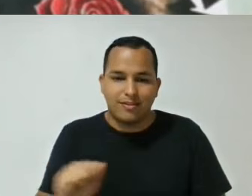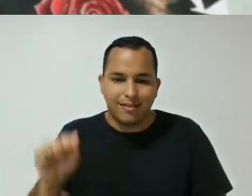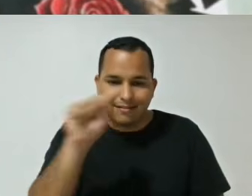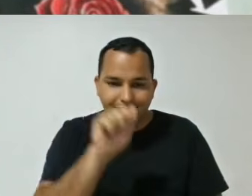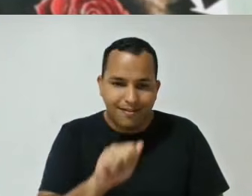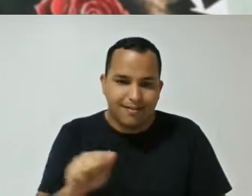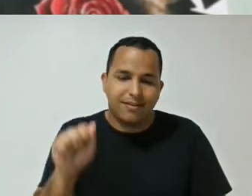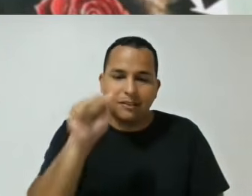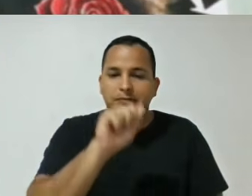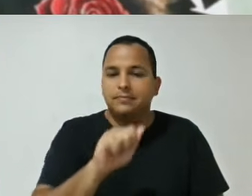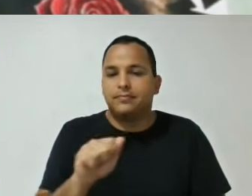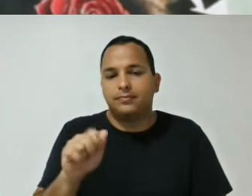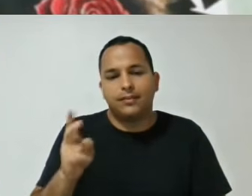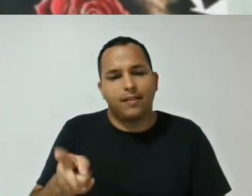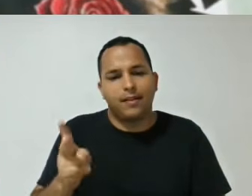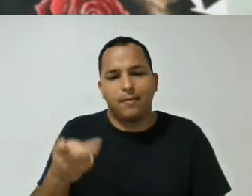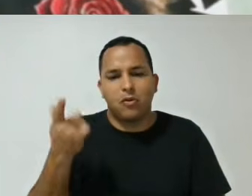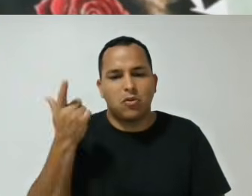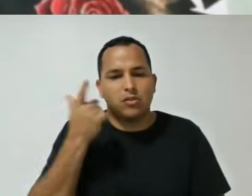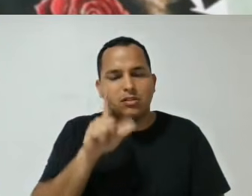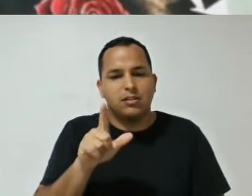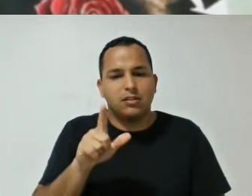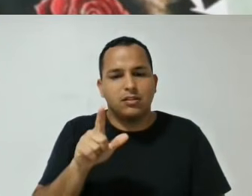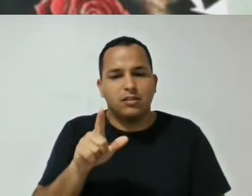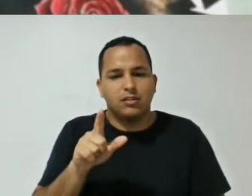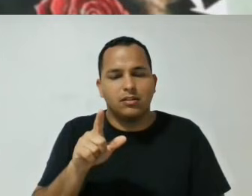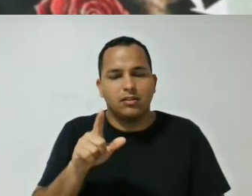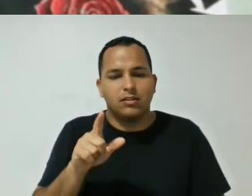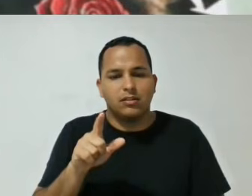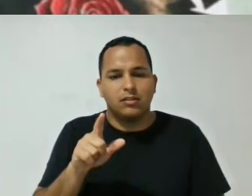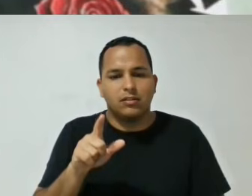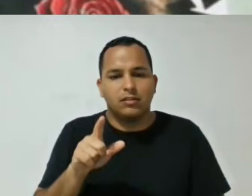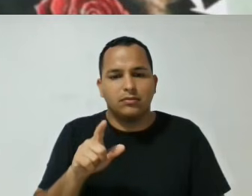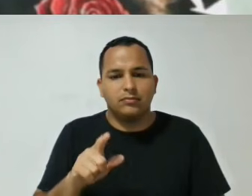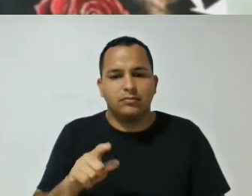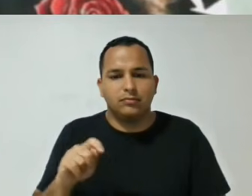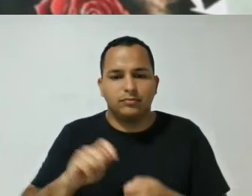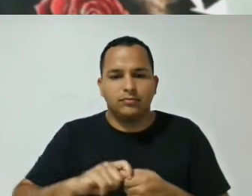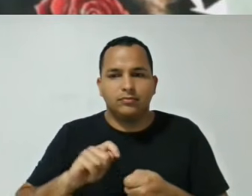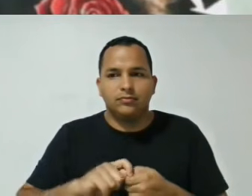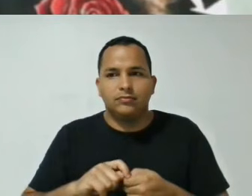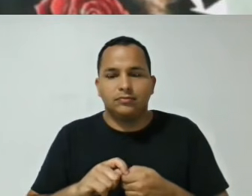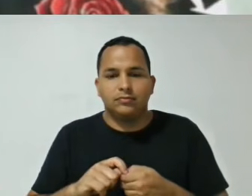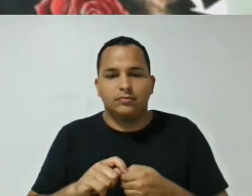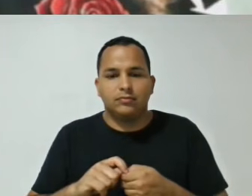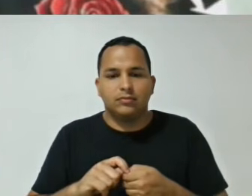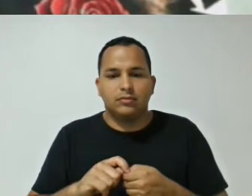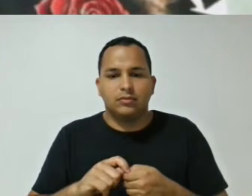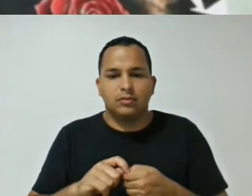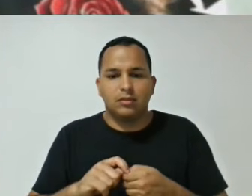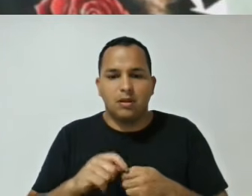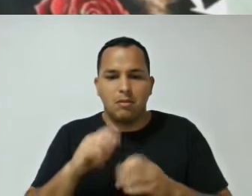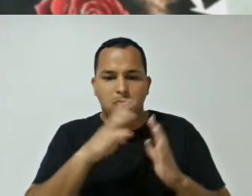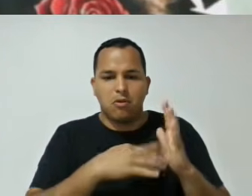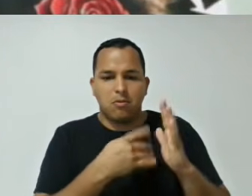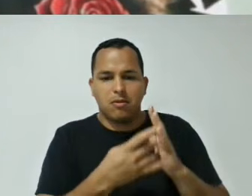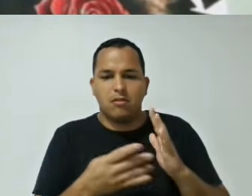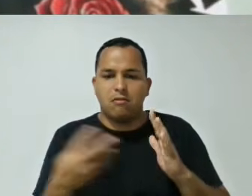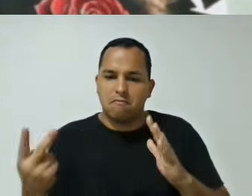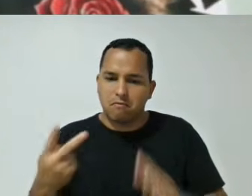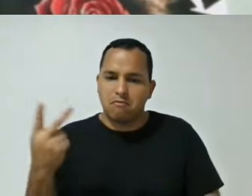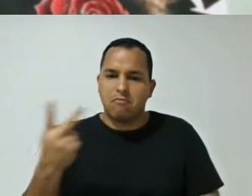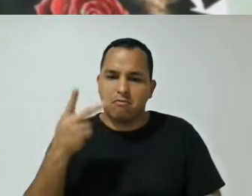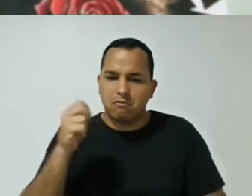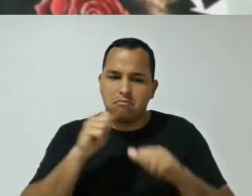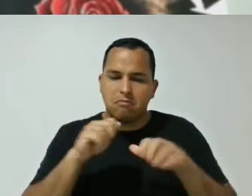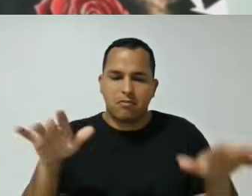sempre conseguir levar, né, essa programação tão rica, tão vasta, né, para esse espaço, né?